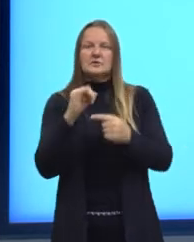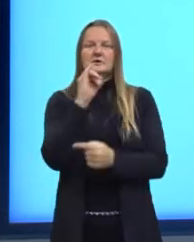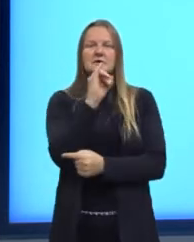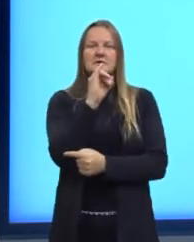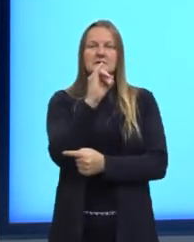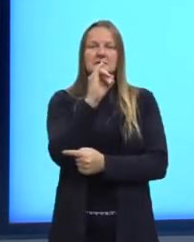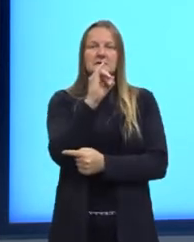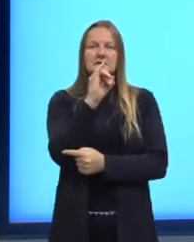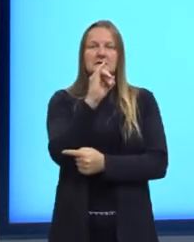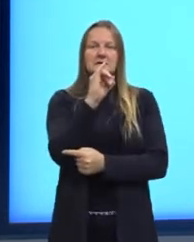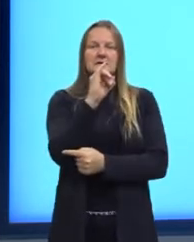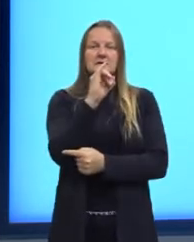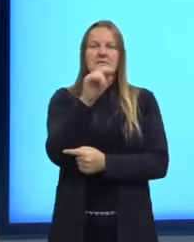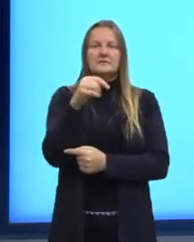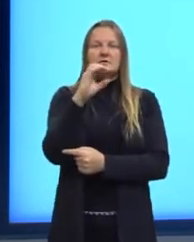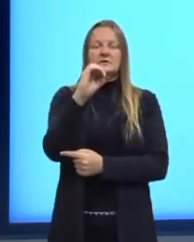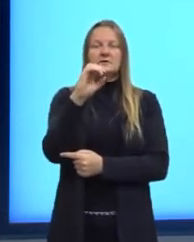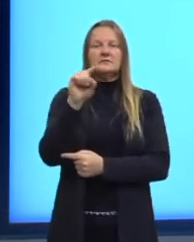0,0132